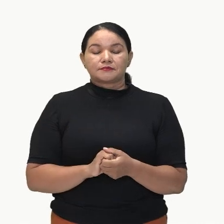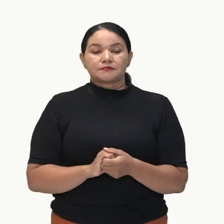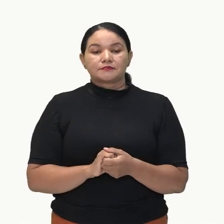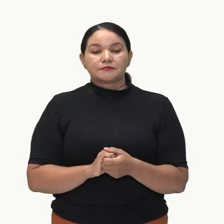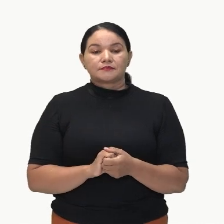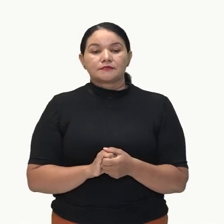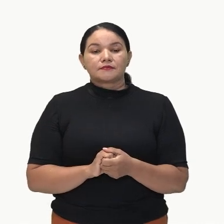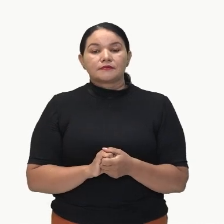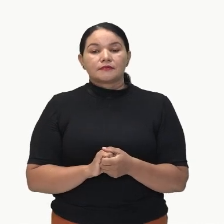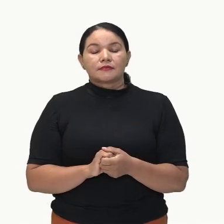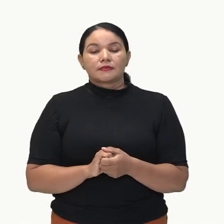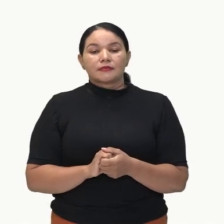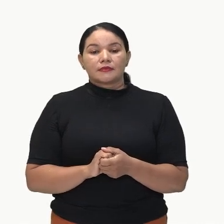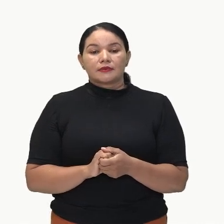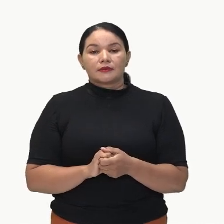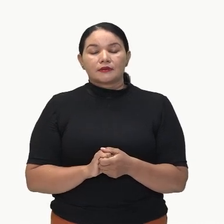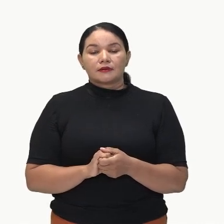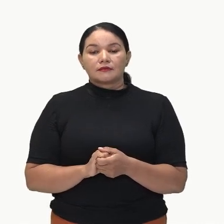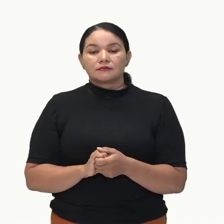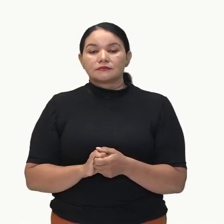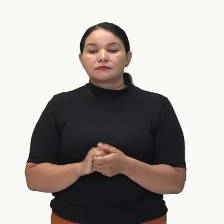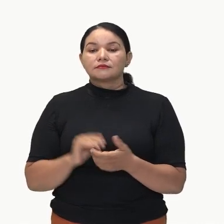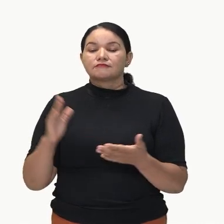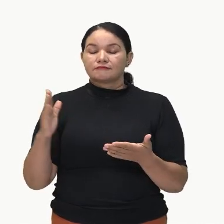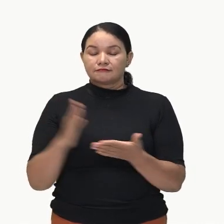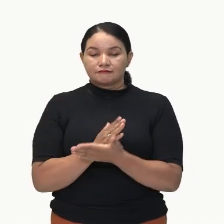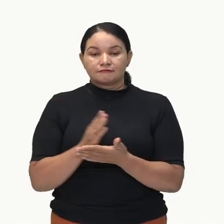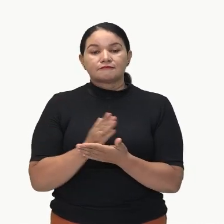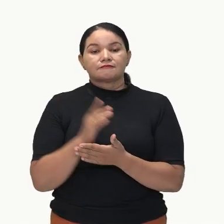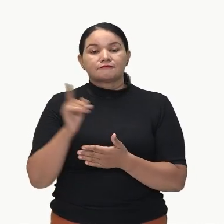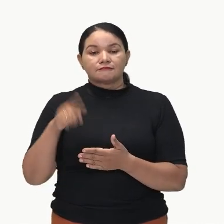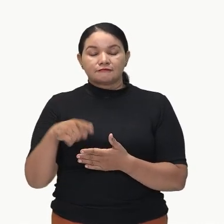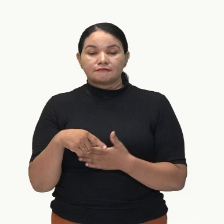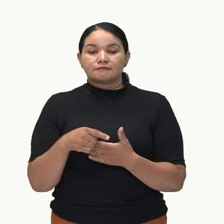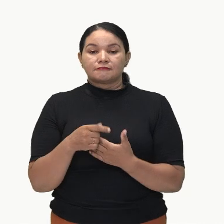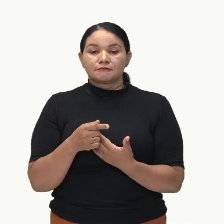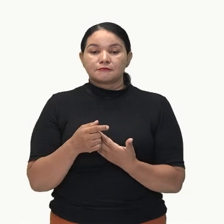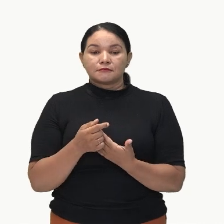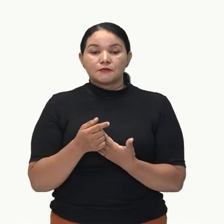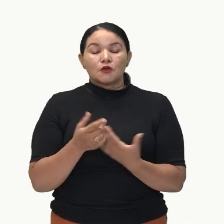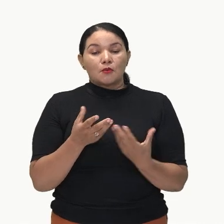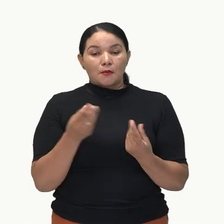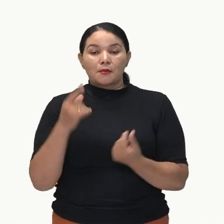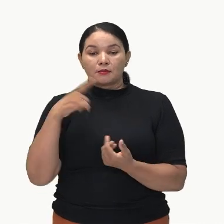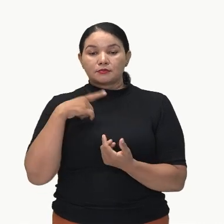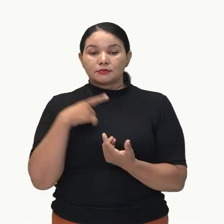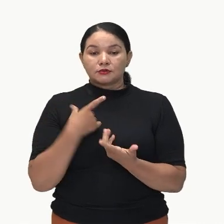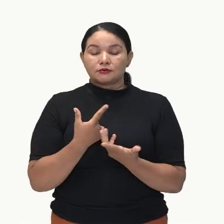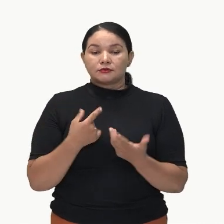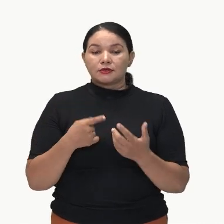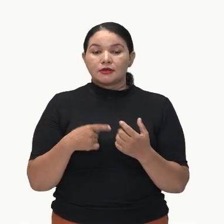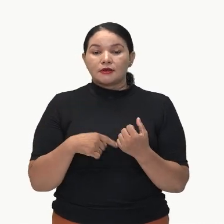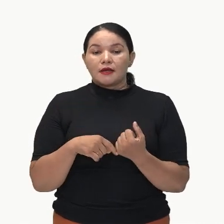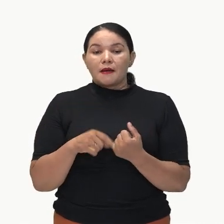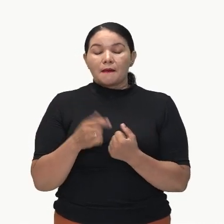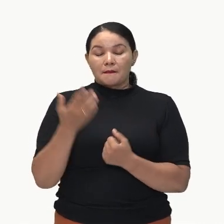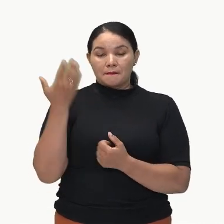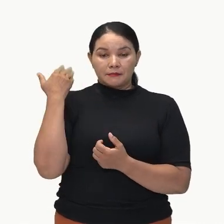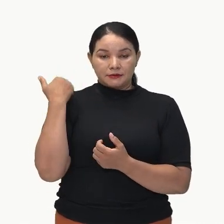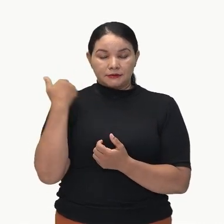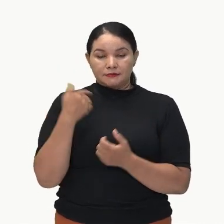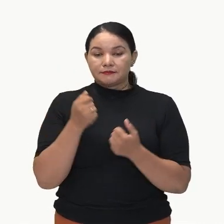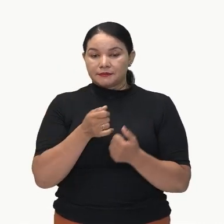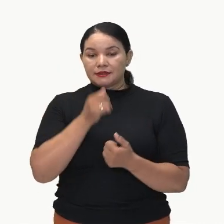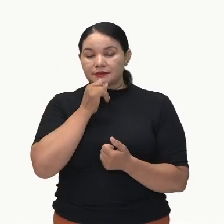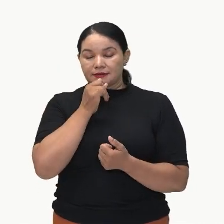raiz irregular são a maioria dos verbos irregulares, né, do pretérito indefinido. Isso quer dizer que vai